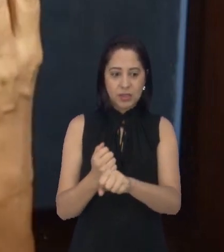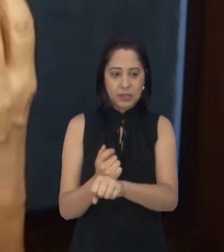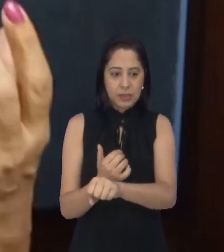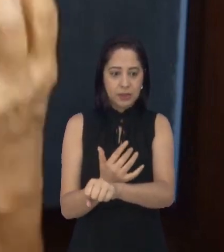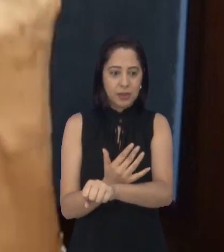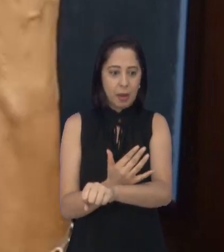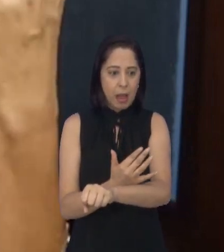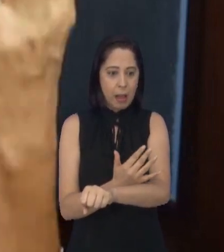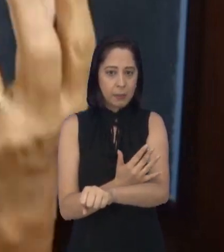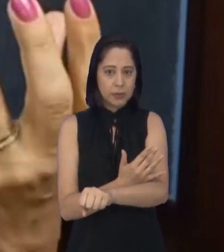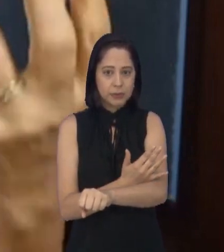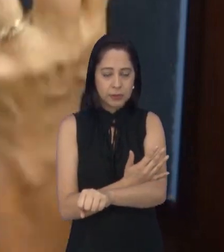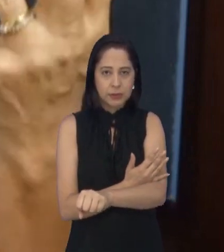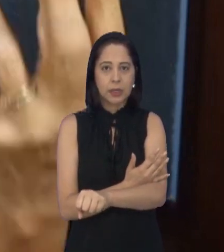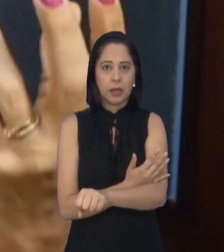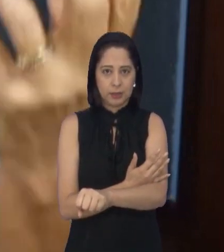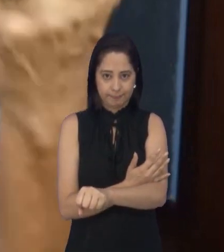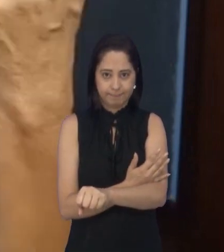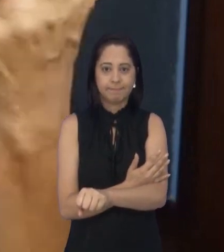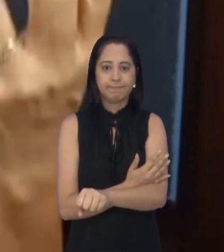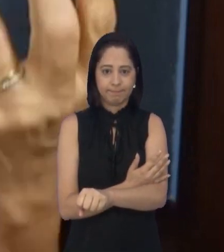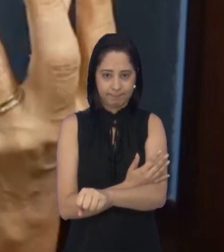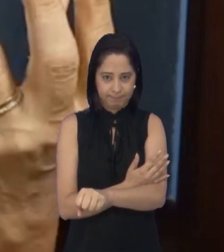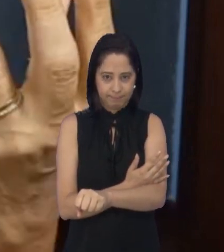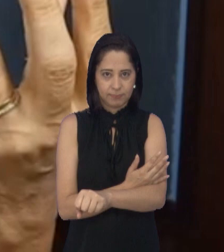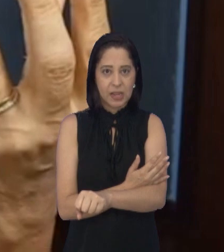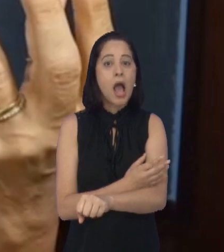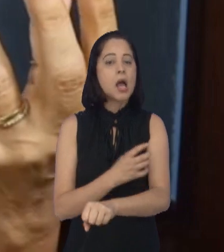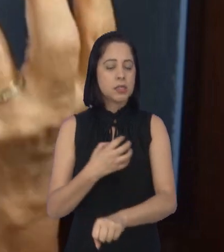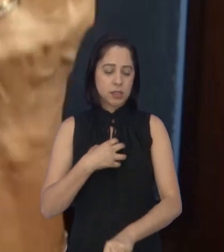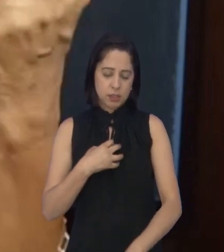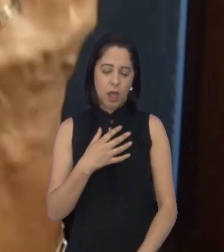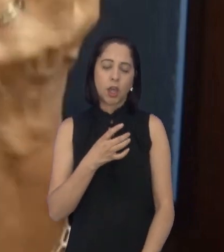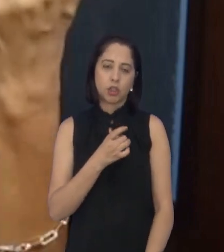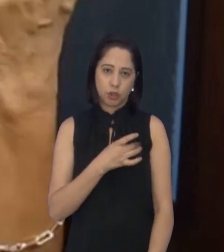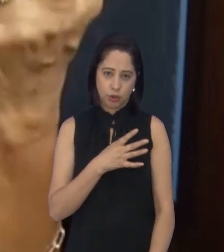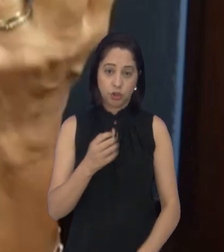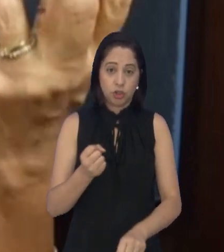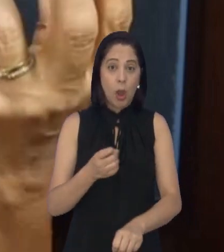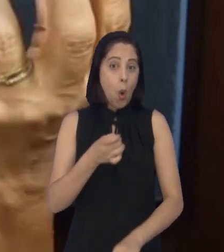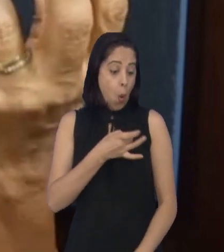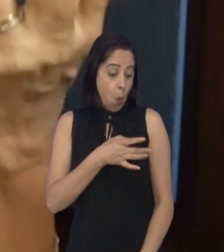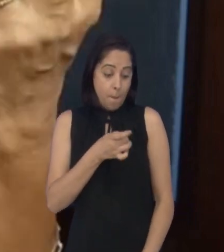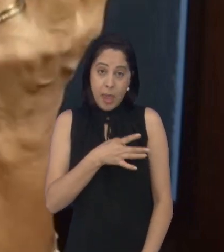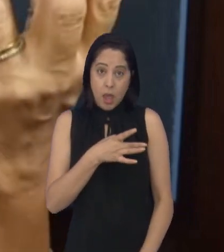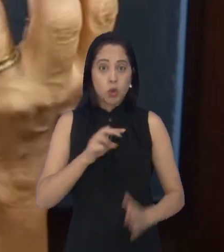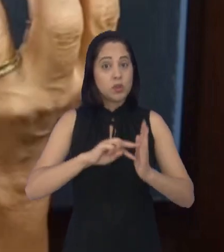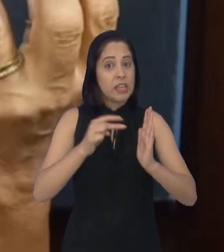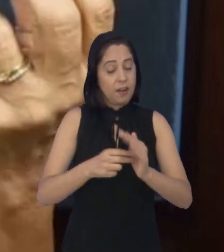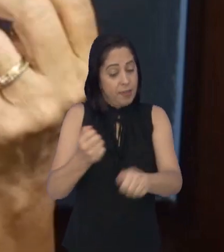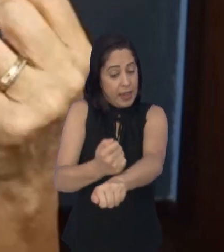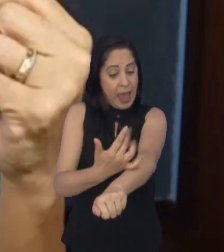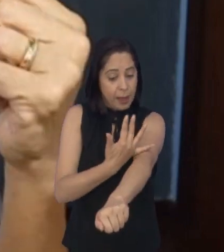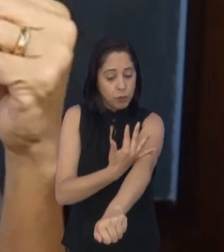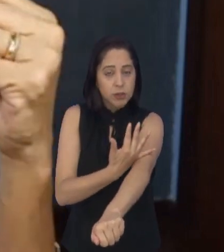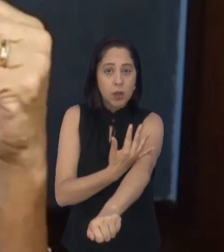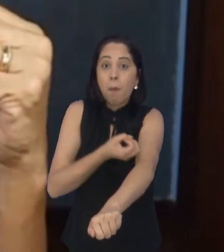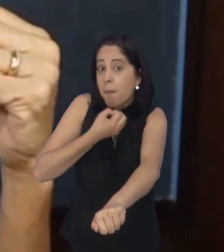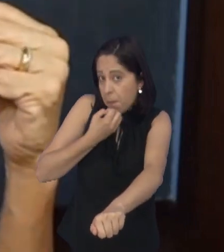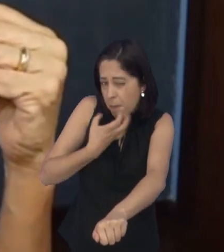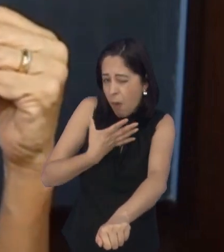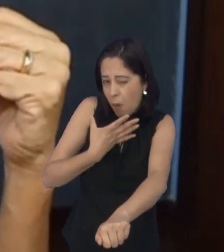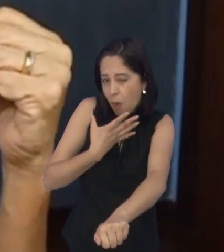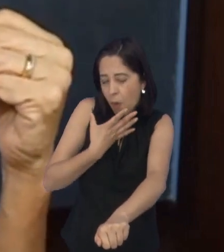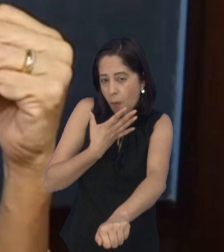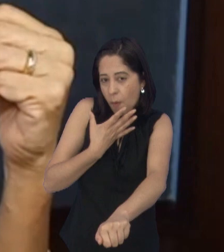vai sentir. Quem tem medo de dirigir sente emoção. O medo é uma emoção boa.